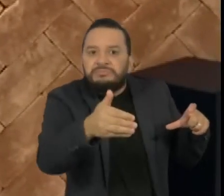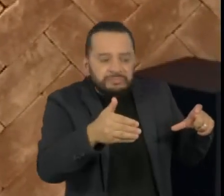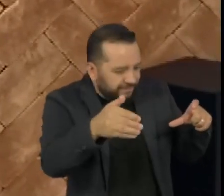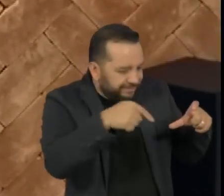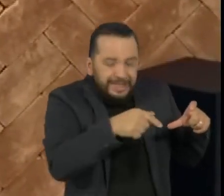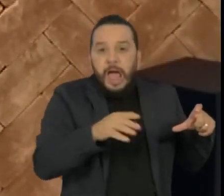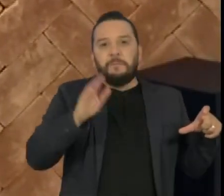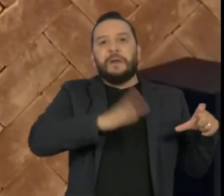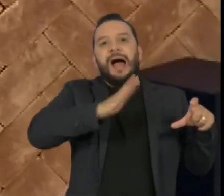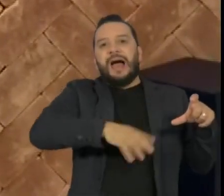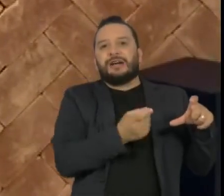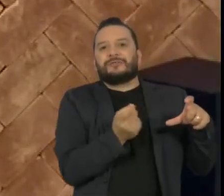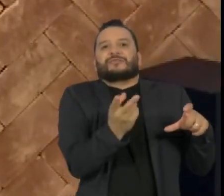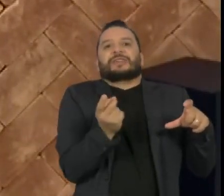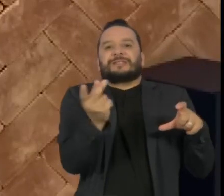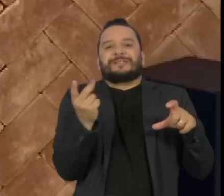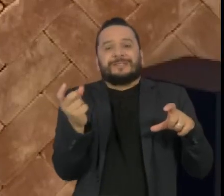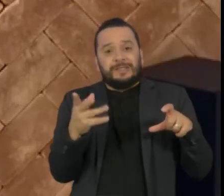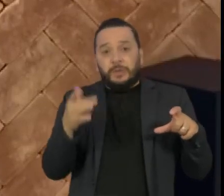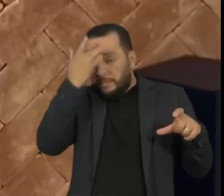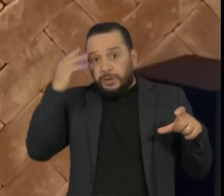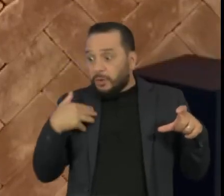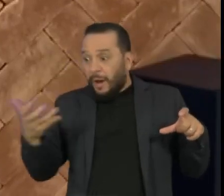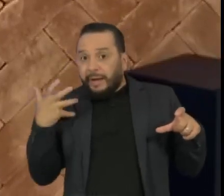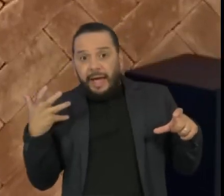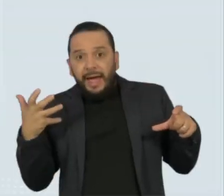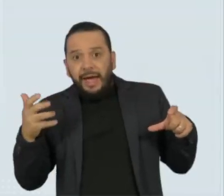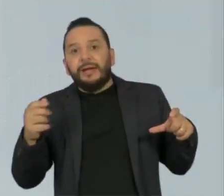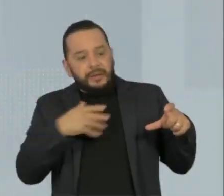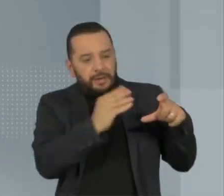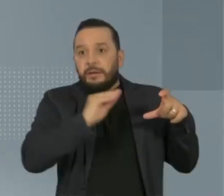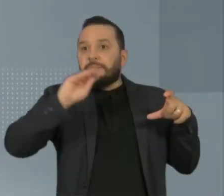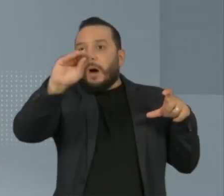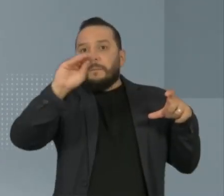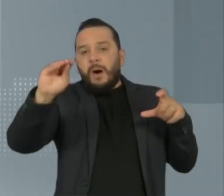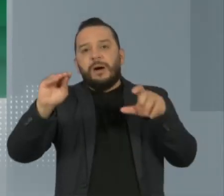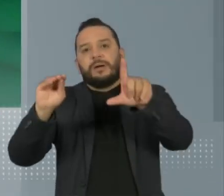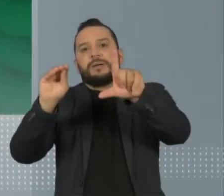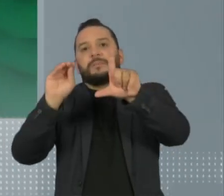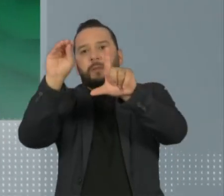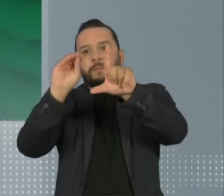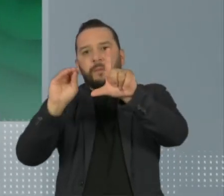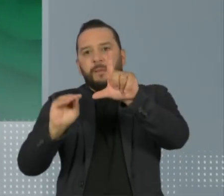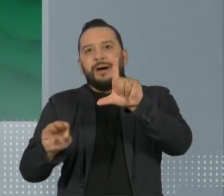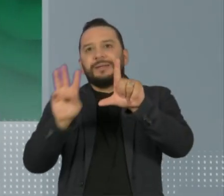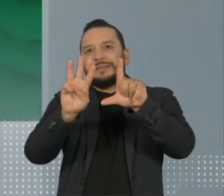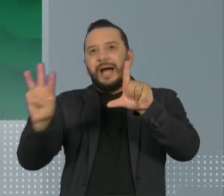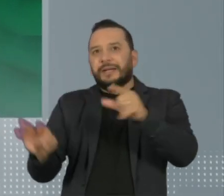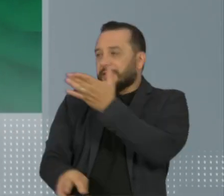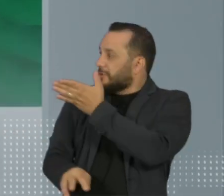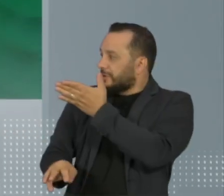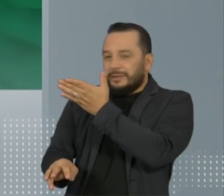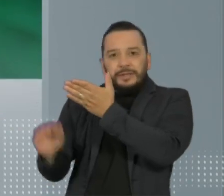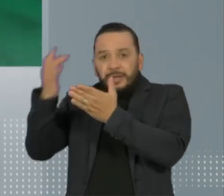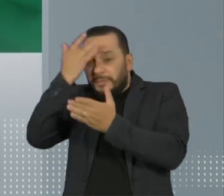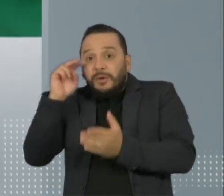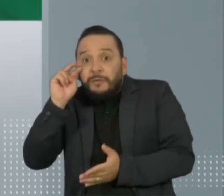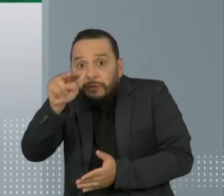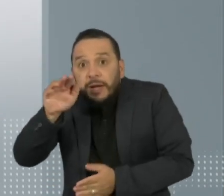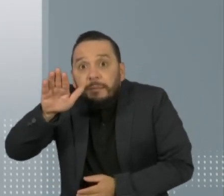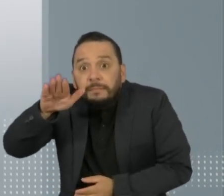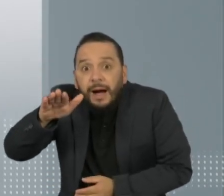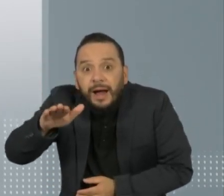sendo descontinuado. Então, é uma relação onde todos ganham. Há 3 anos, o Vinícius criou uma plataforma digital para